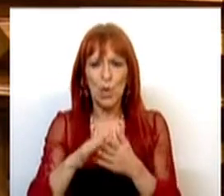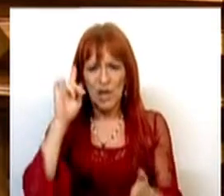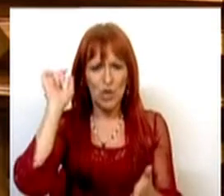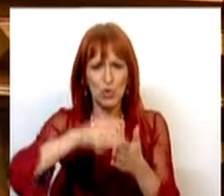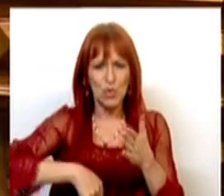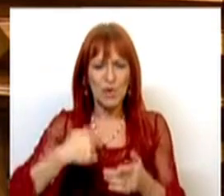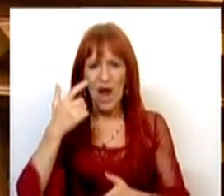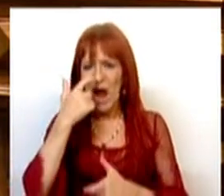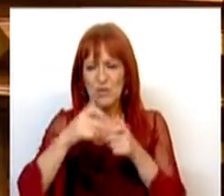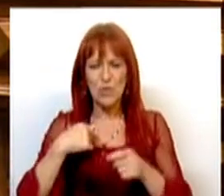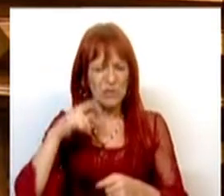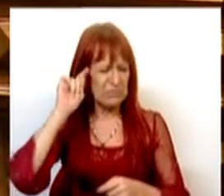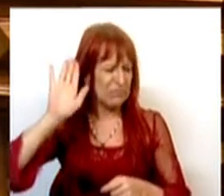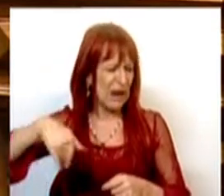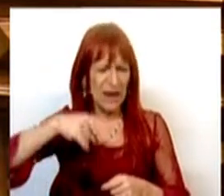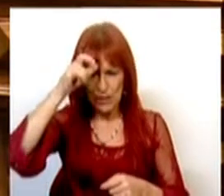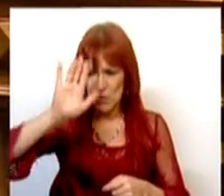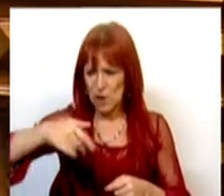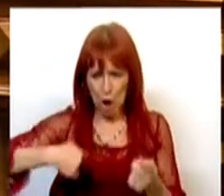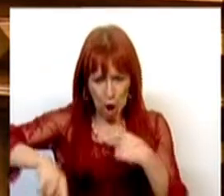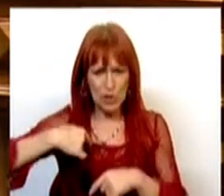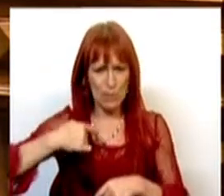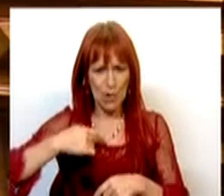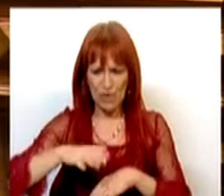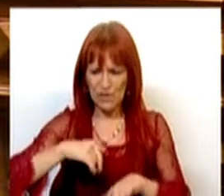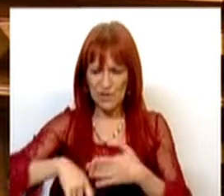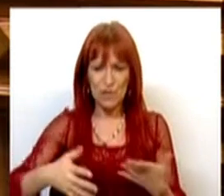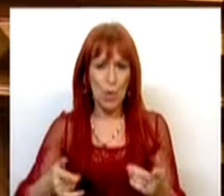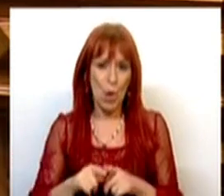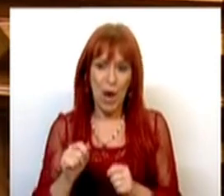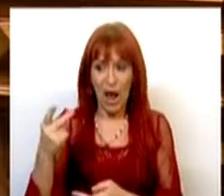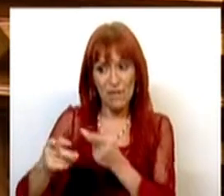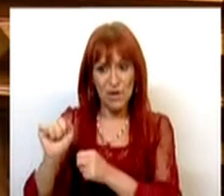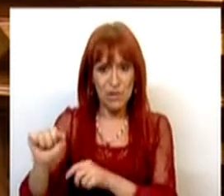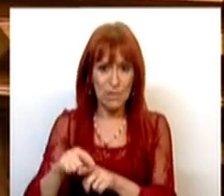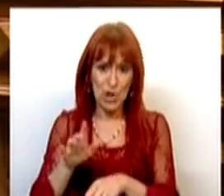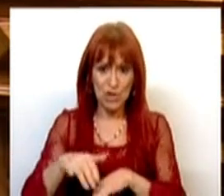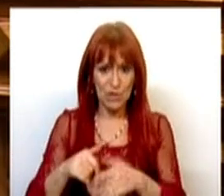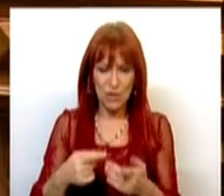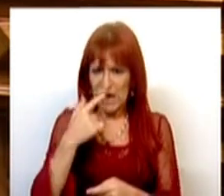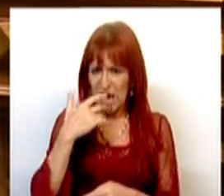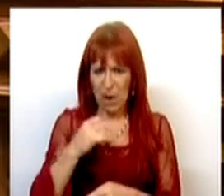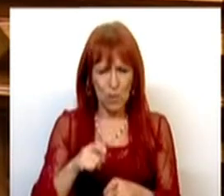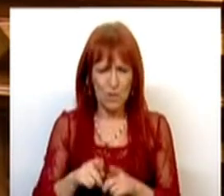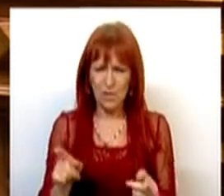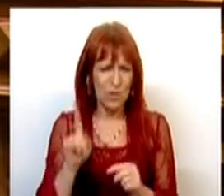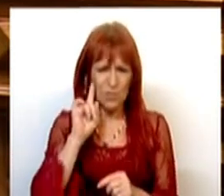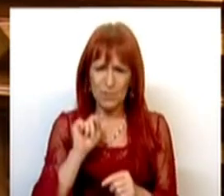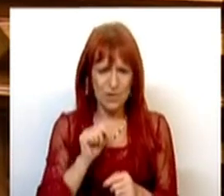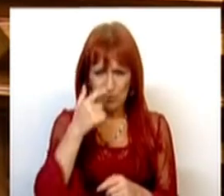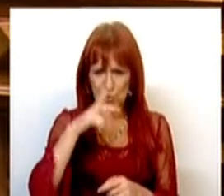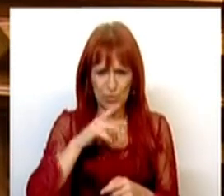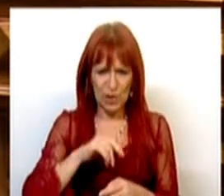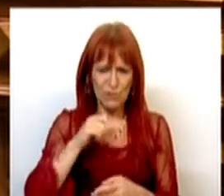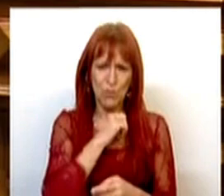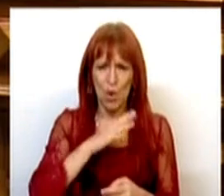ou acha que as pessoas desconsideram a inteligência de nós próprios e o que aqui fazemos, ou então a sua avaliação de tudo o que nós fazemos é errada, não teria merecido por parte dos